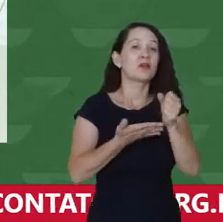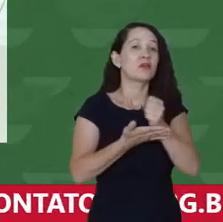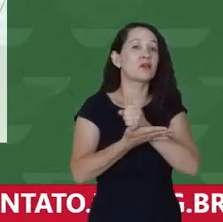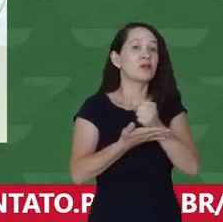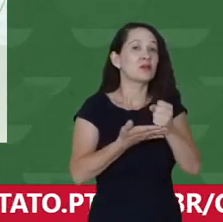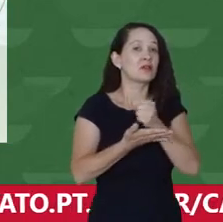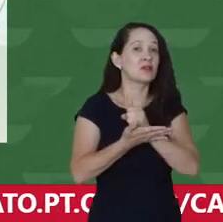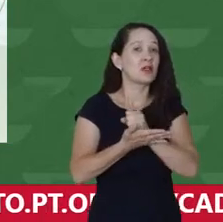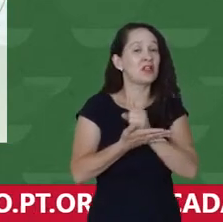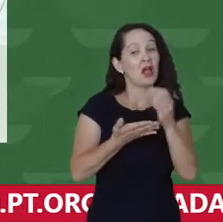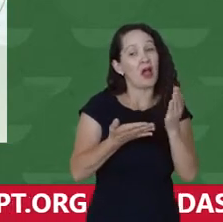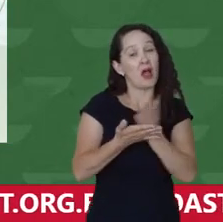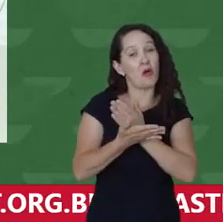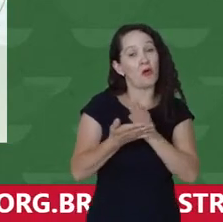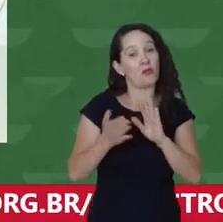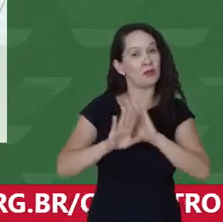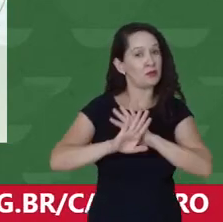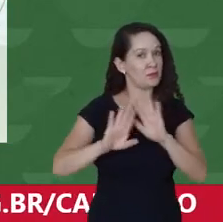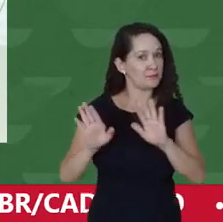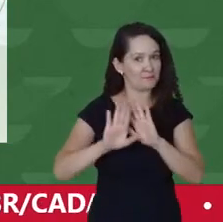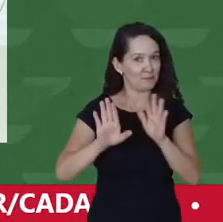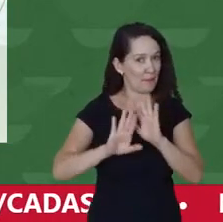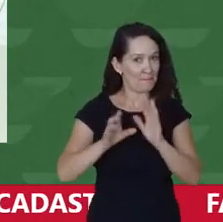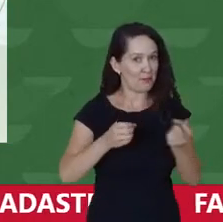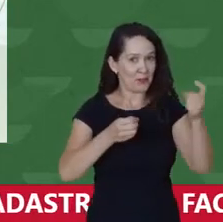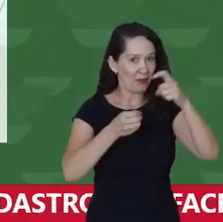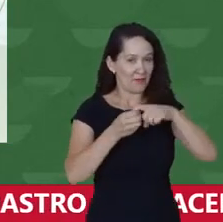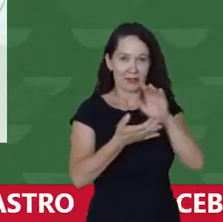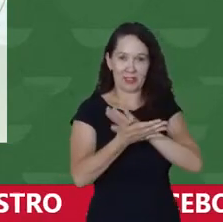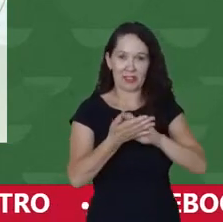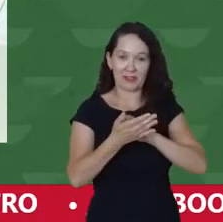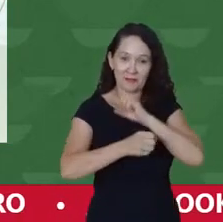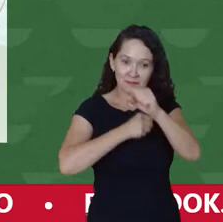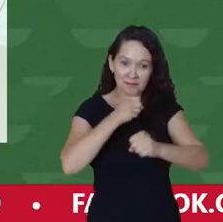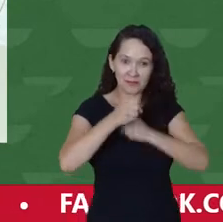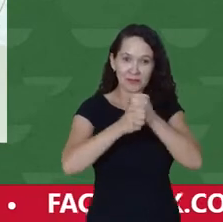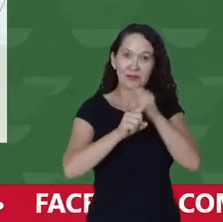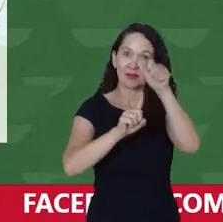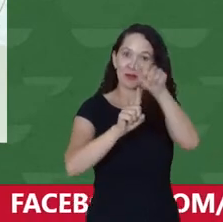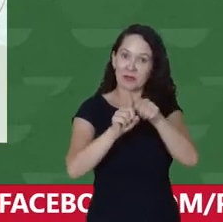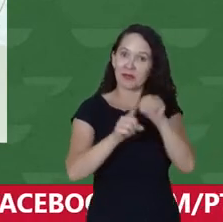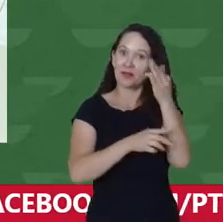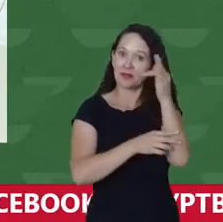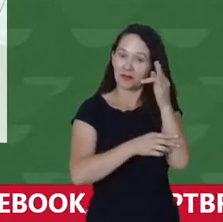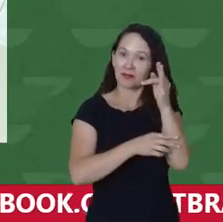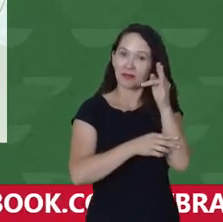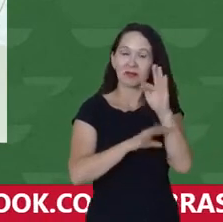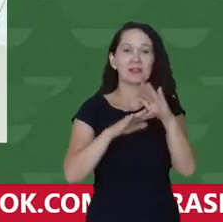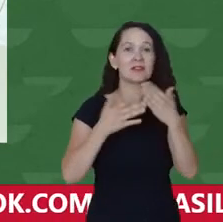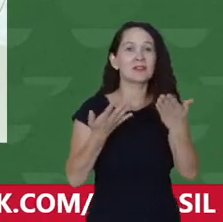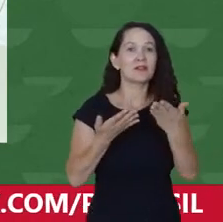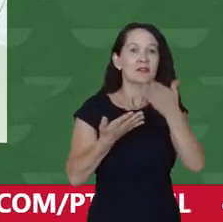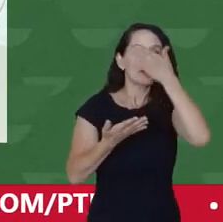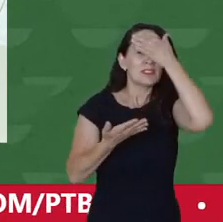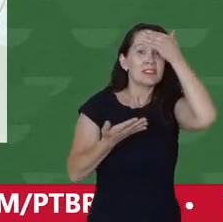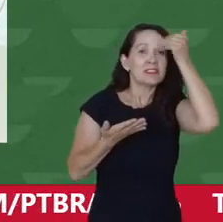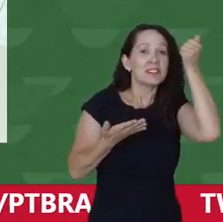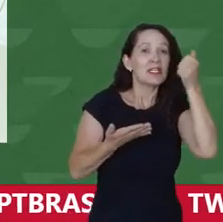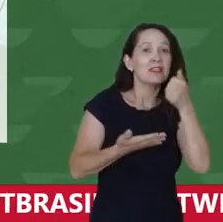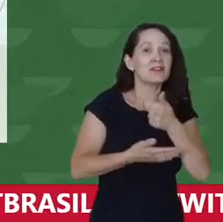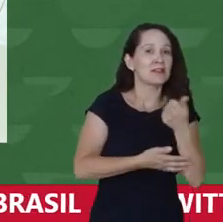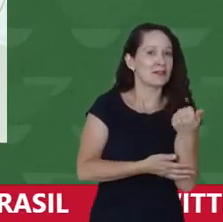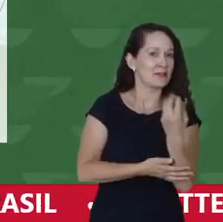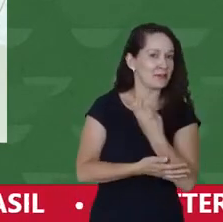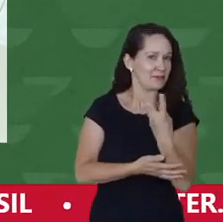recontratadas ou não, no outro ano, em fevereiro. Então, esquece